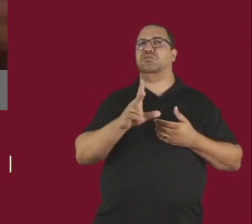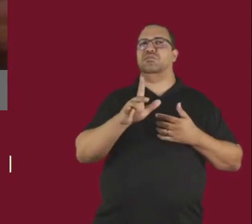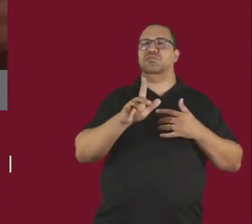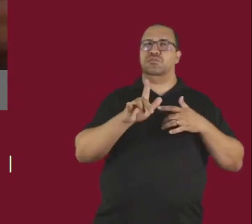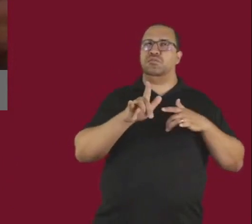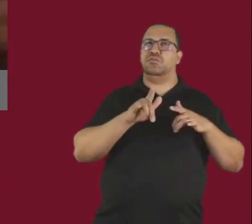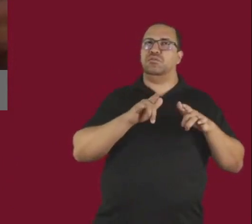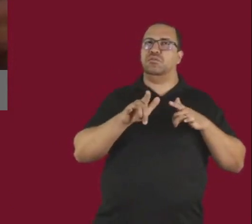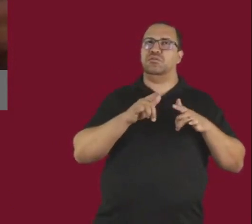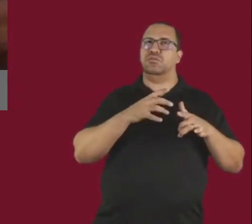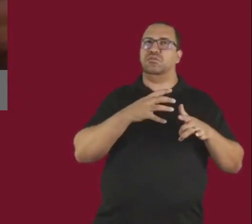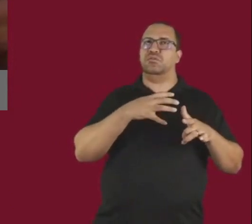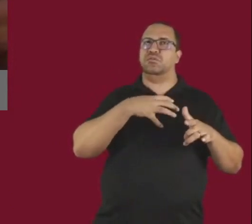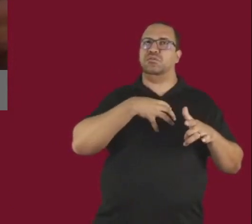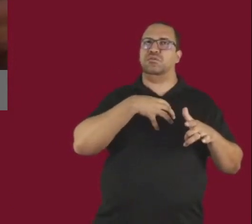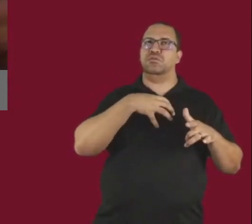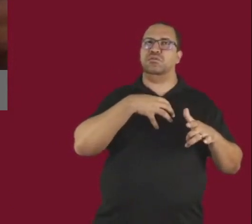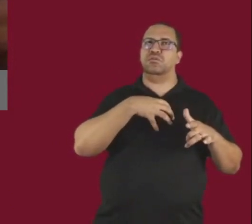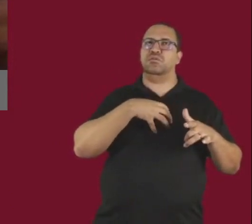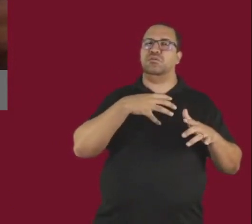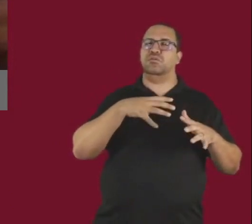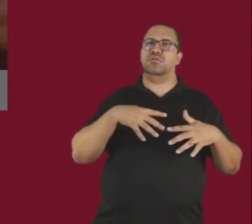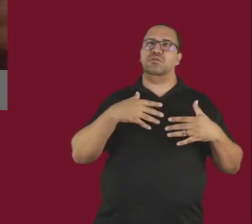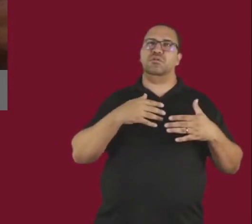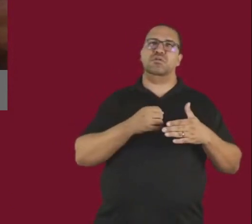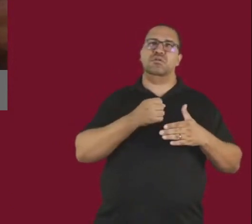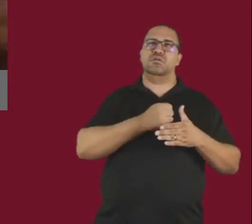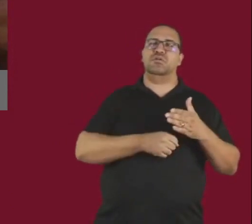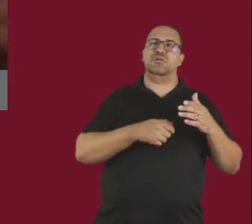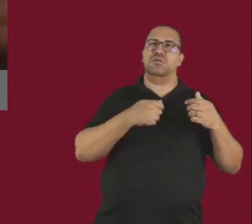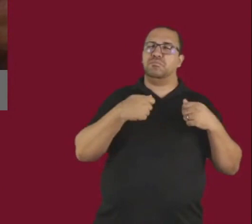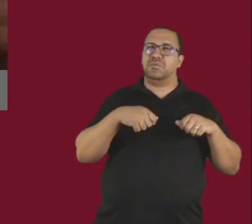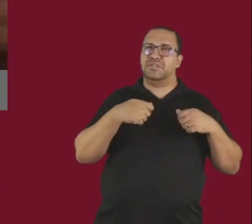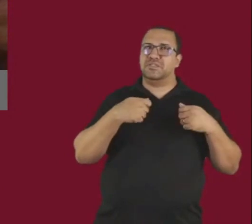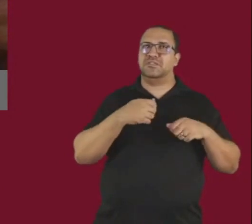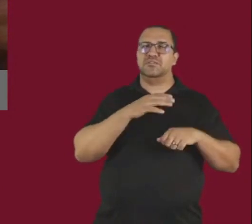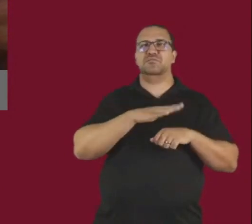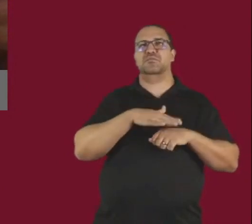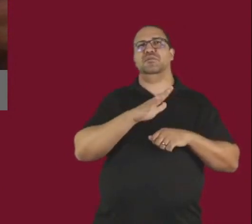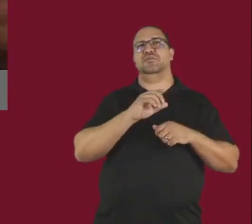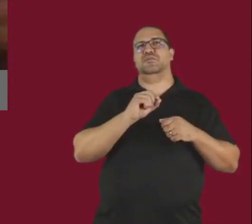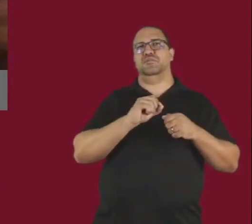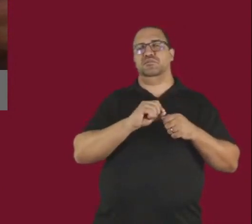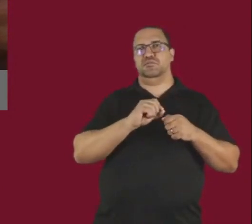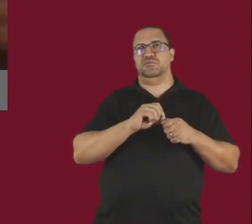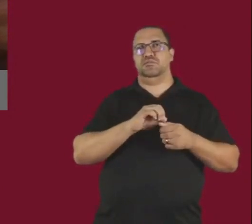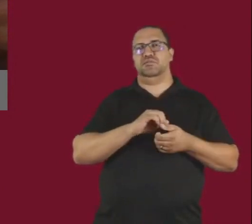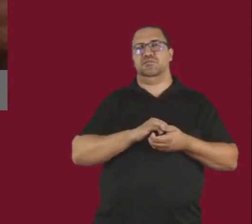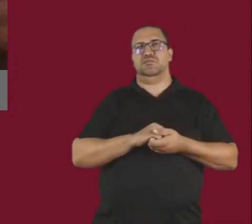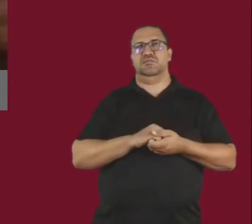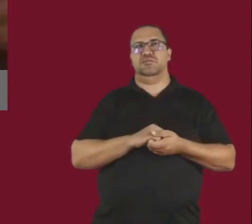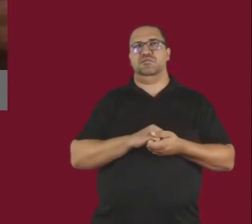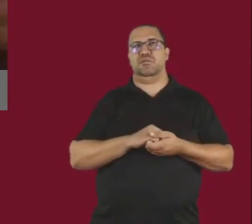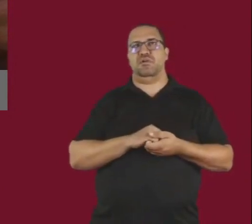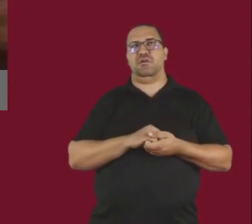nesse sentido, não é suficiente, eu preciso fazer mais. Então, esse fazer